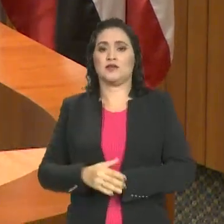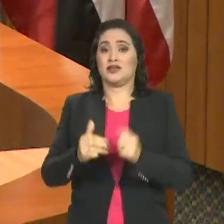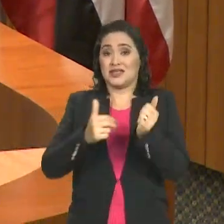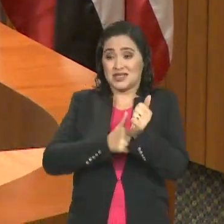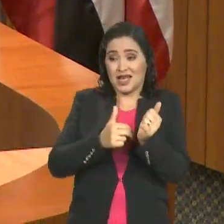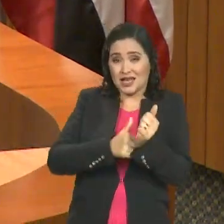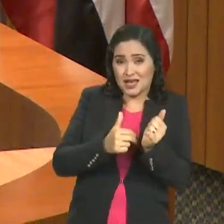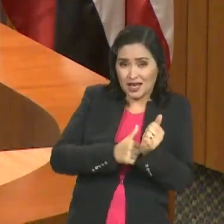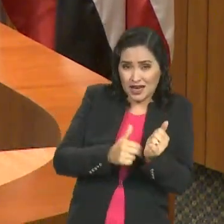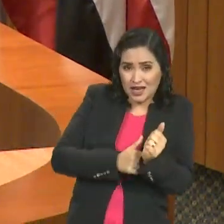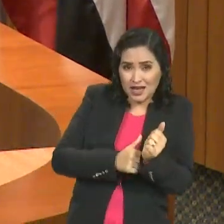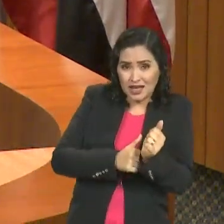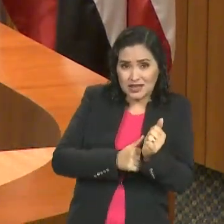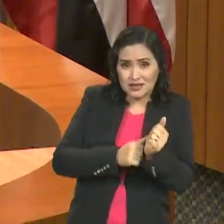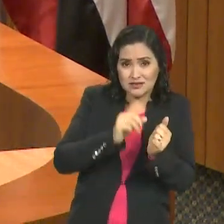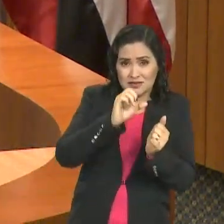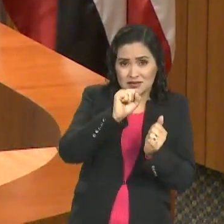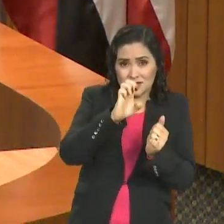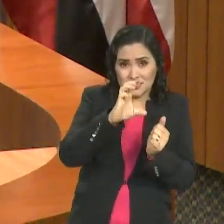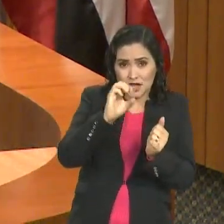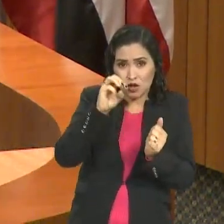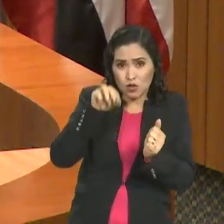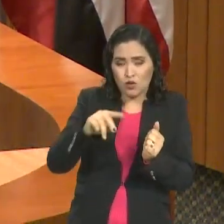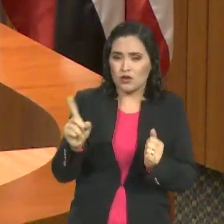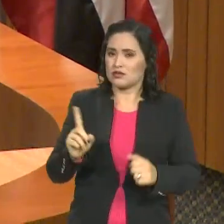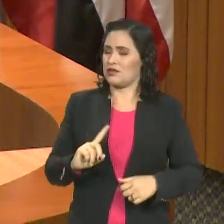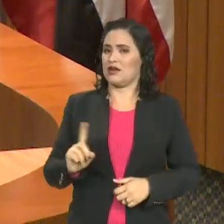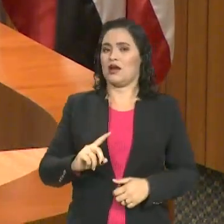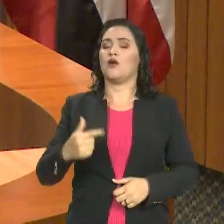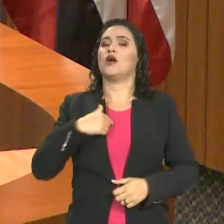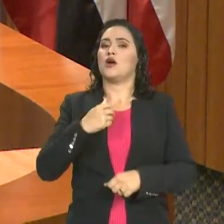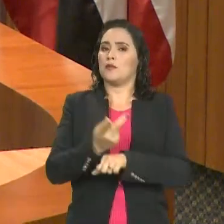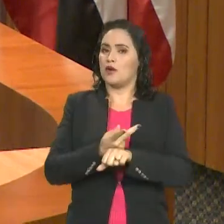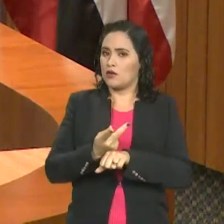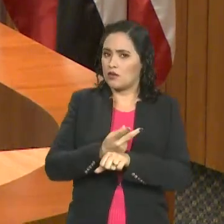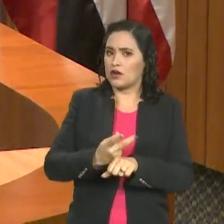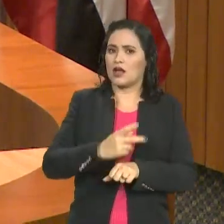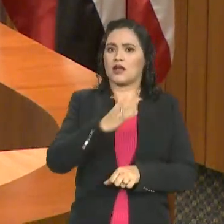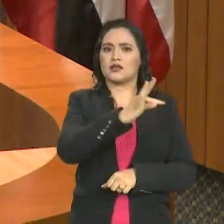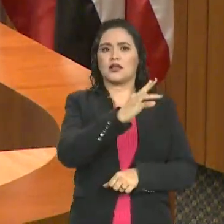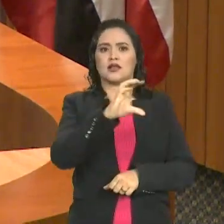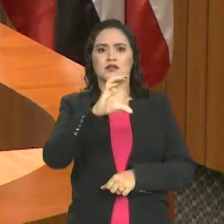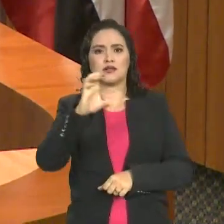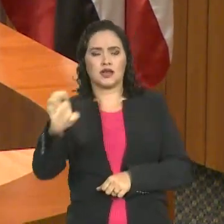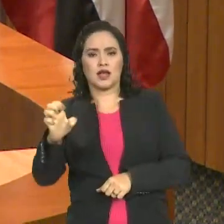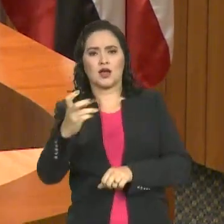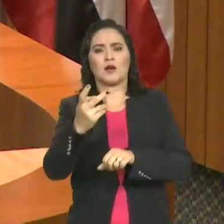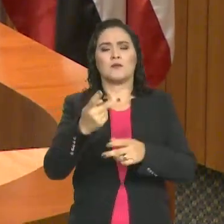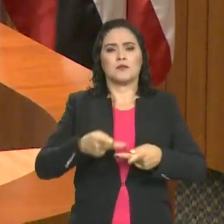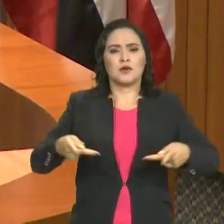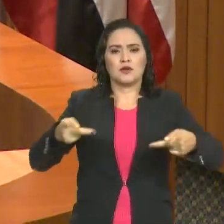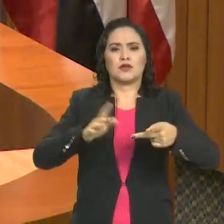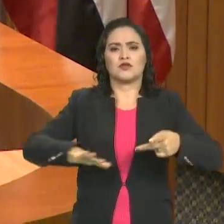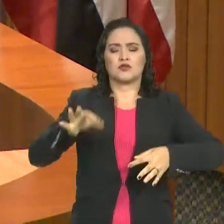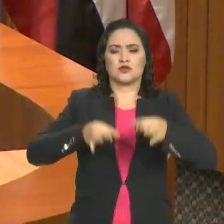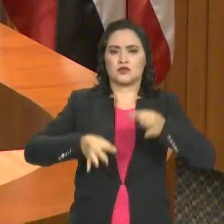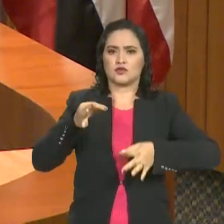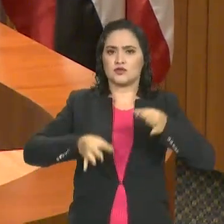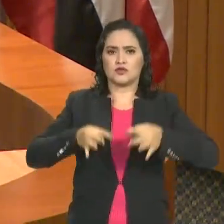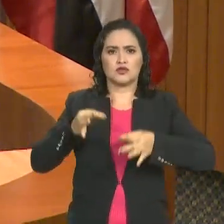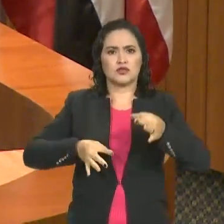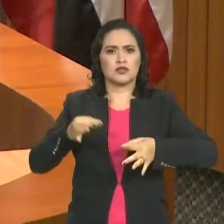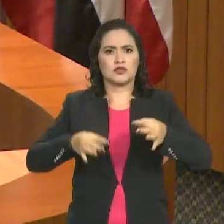vamos atrás, eu vou no TCE, eu vou na Procuradoria-Geral de Justiça, nós vamos até o inferno, mas eu vou mostrar a tua